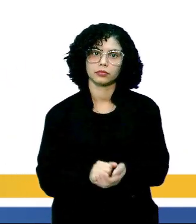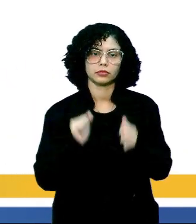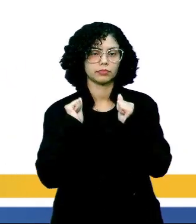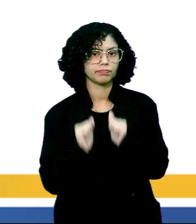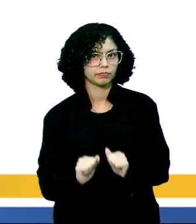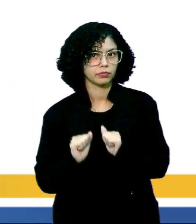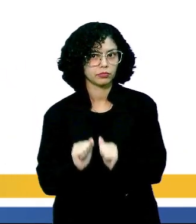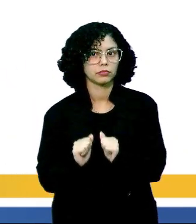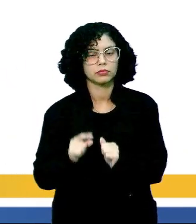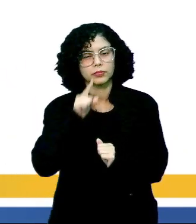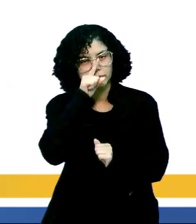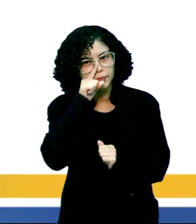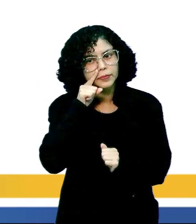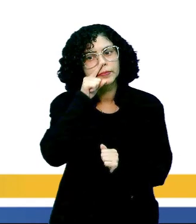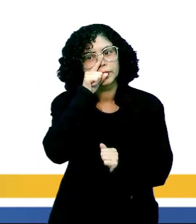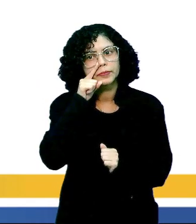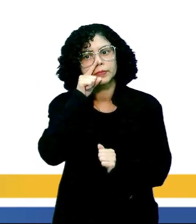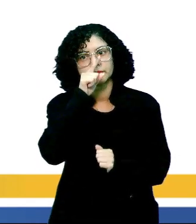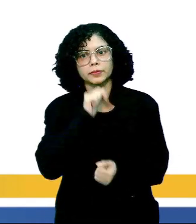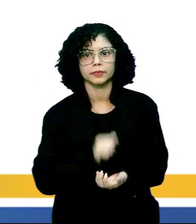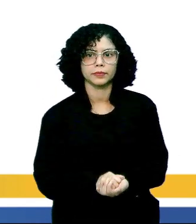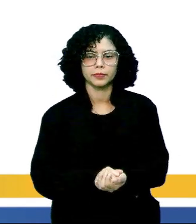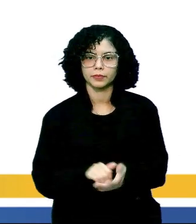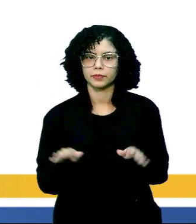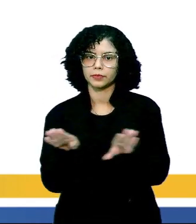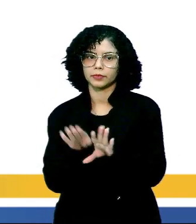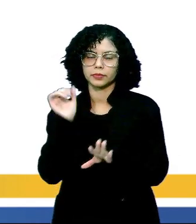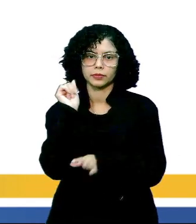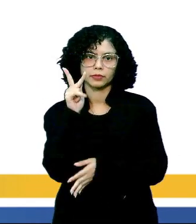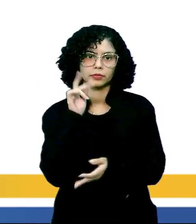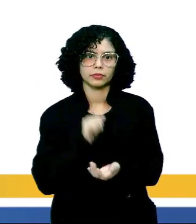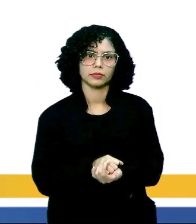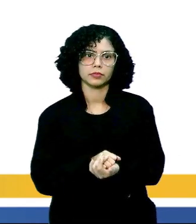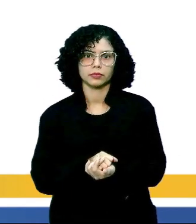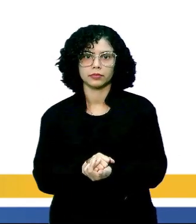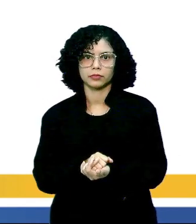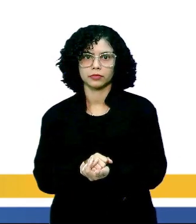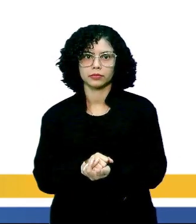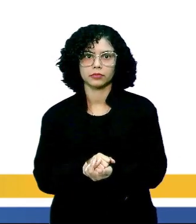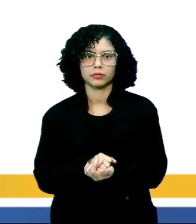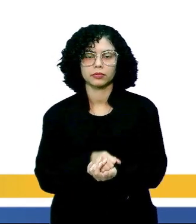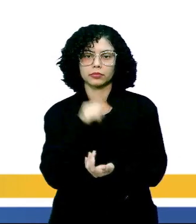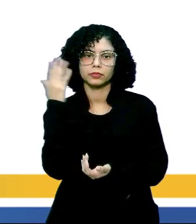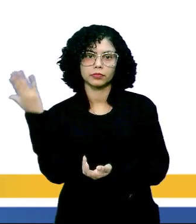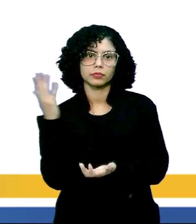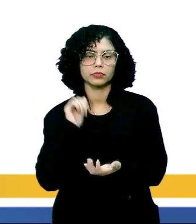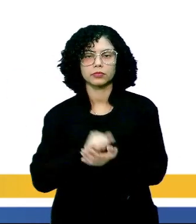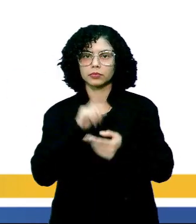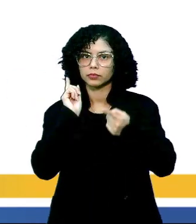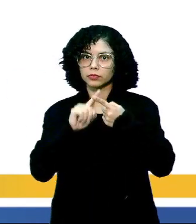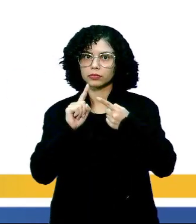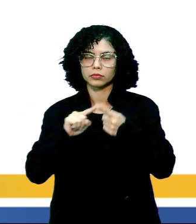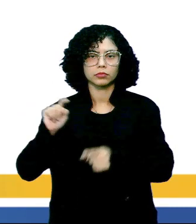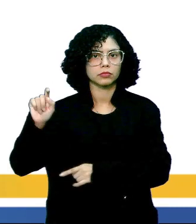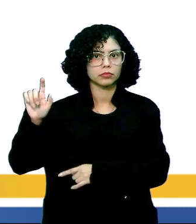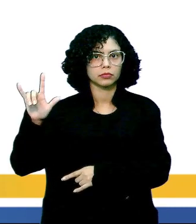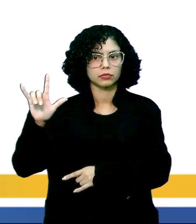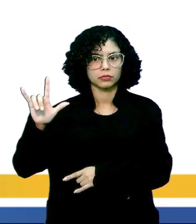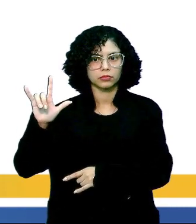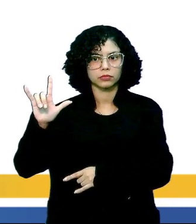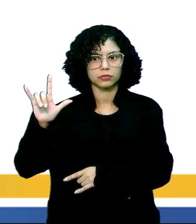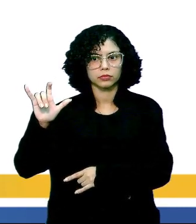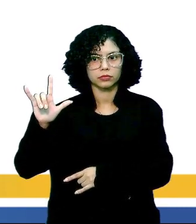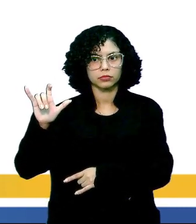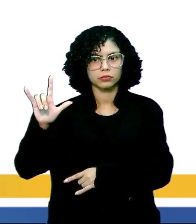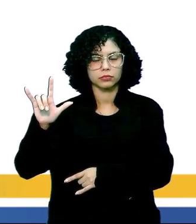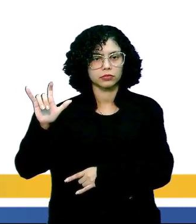podem ser algumas das causas desse vício, ok? Addictive apps. Nós temos ali o primeiro, que é uma rede